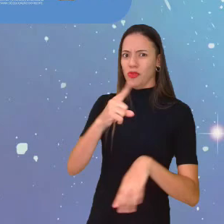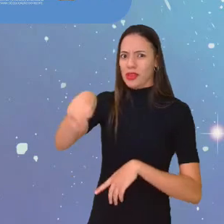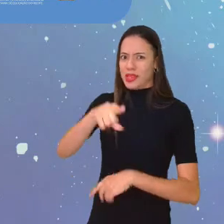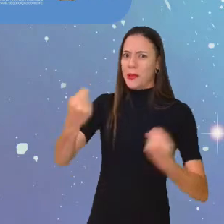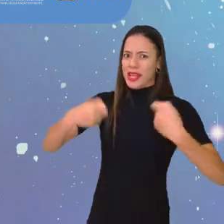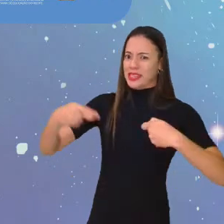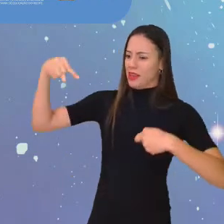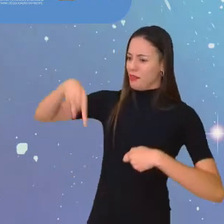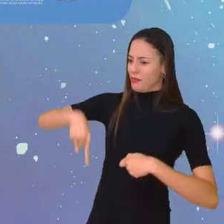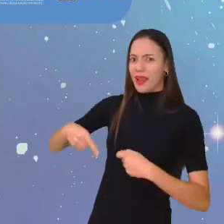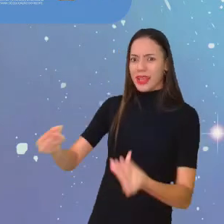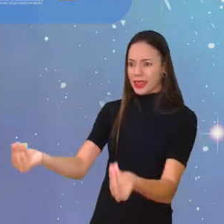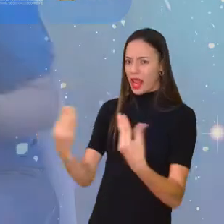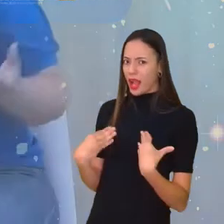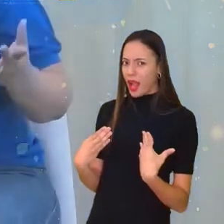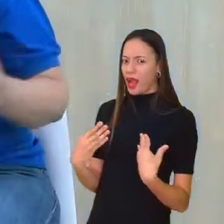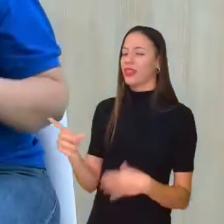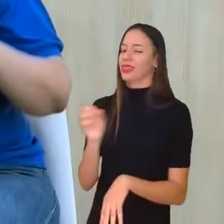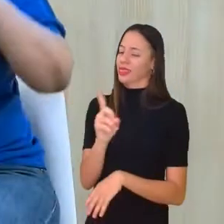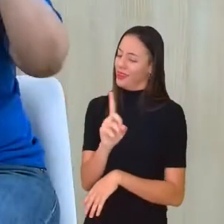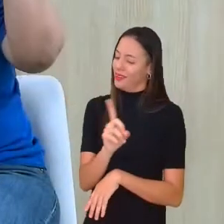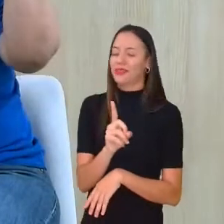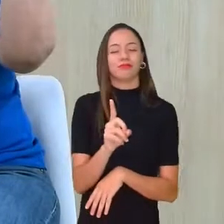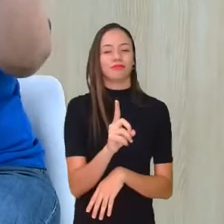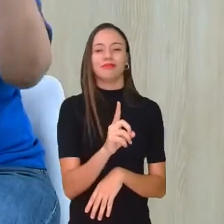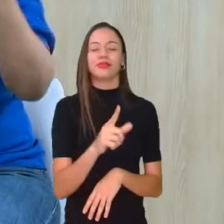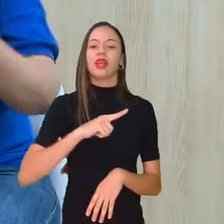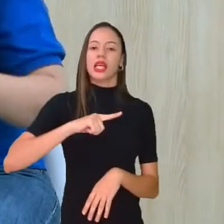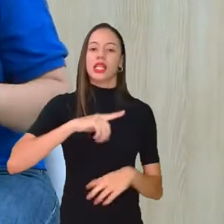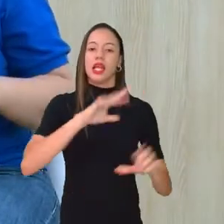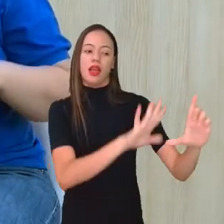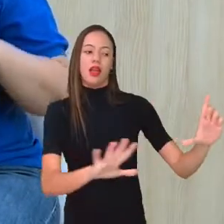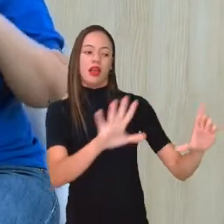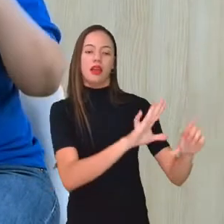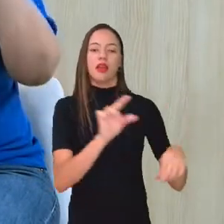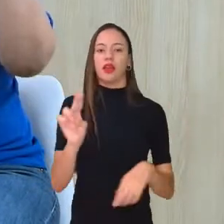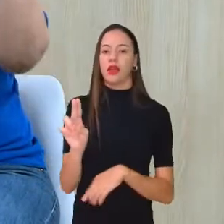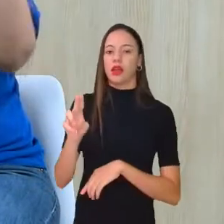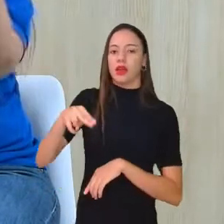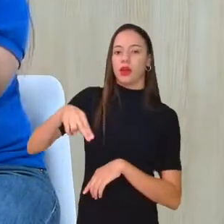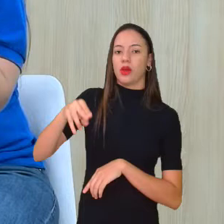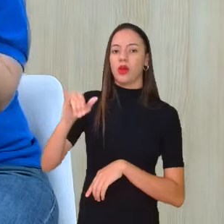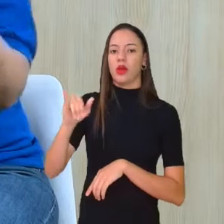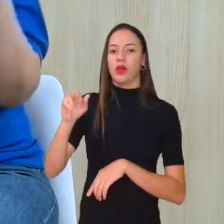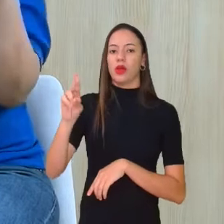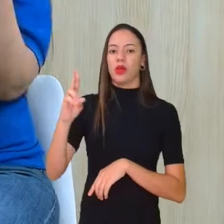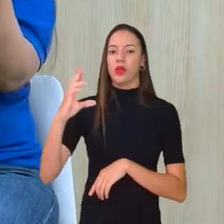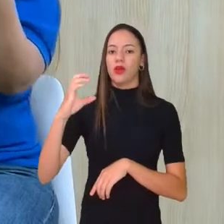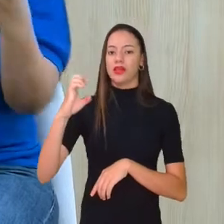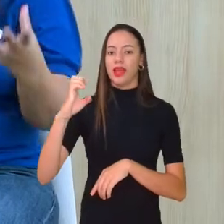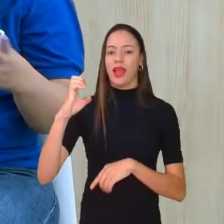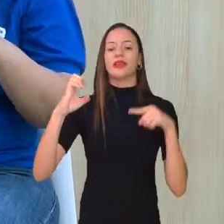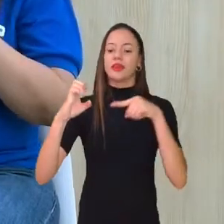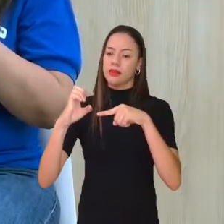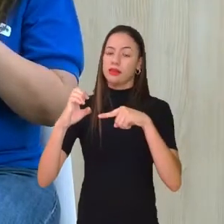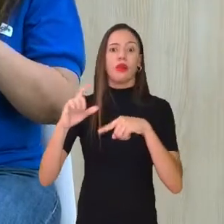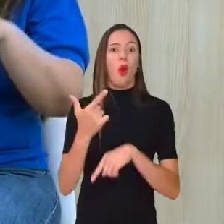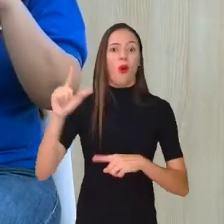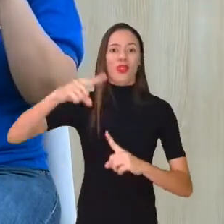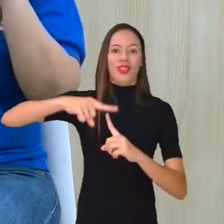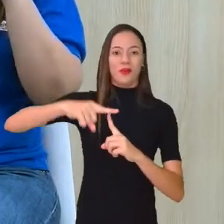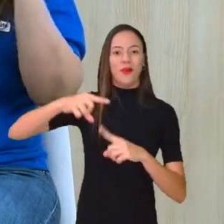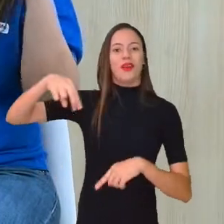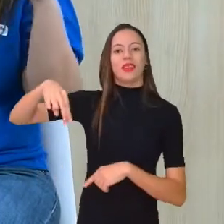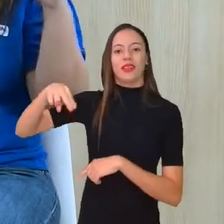nenhum, né? A gente tem a Unirec, mais uma plataforma, mais uma nuvem, ou seja,